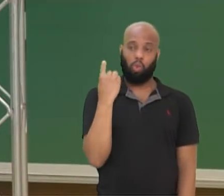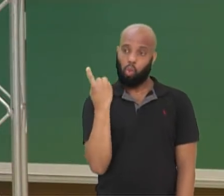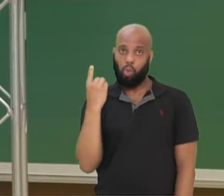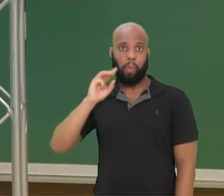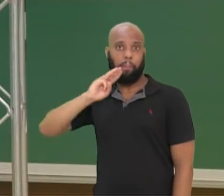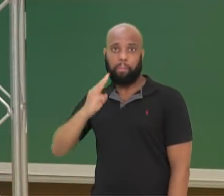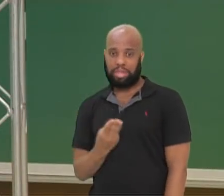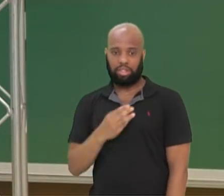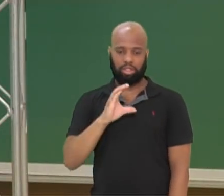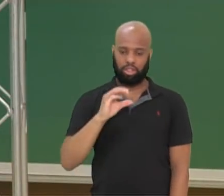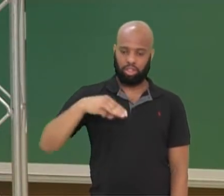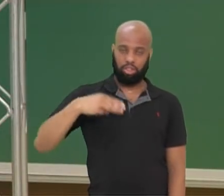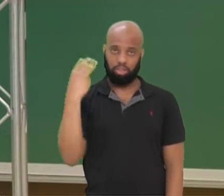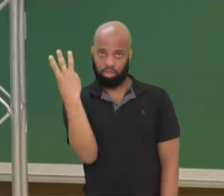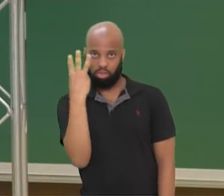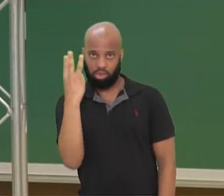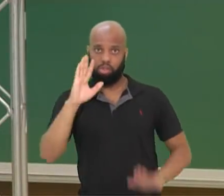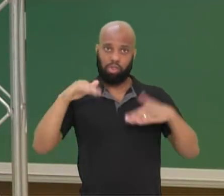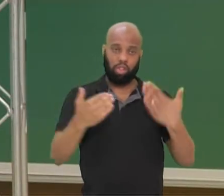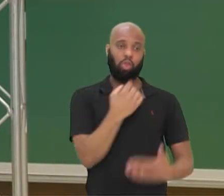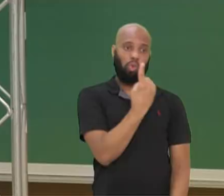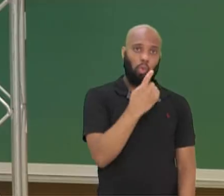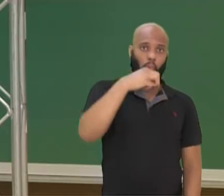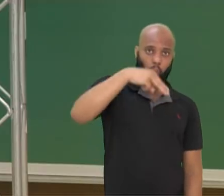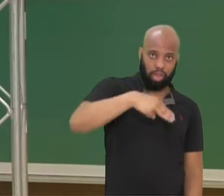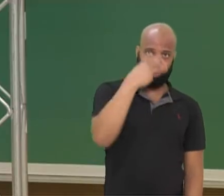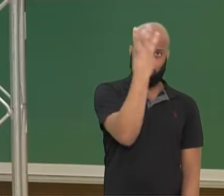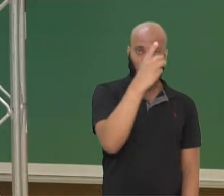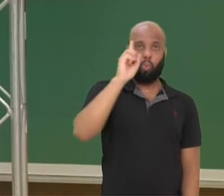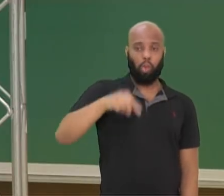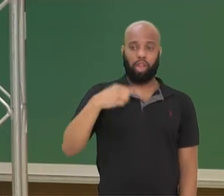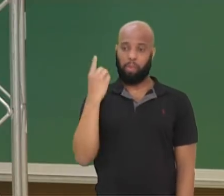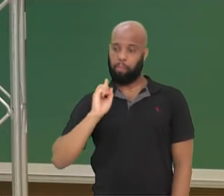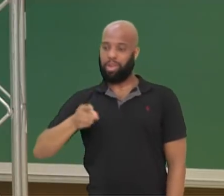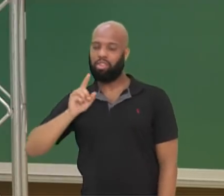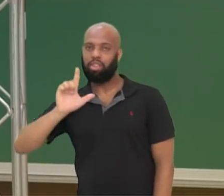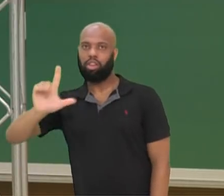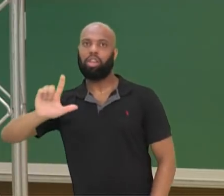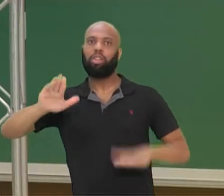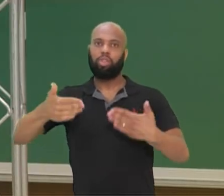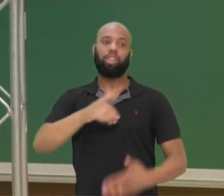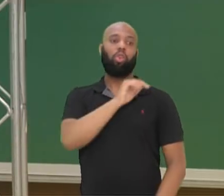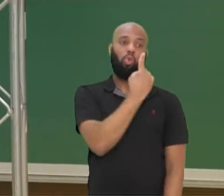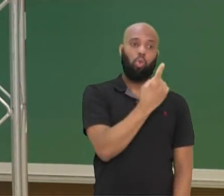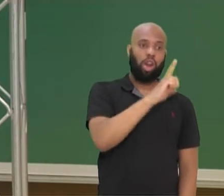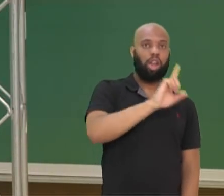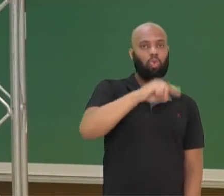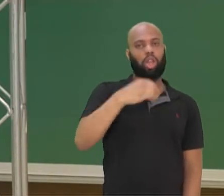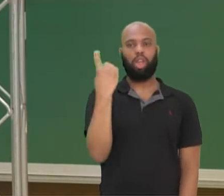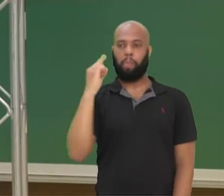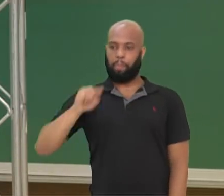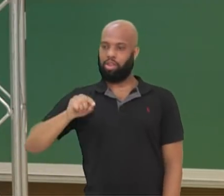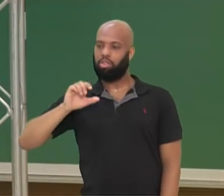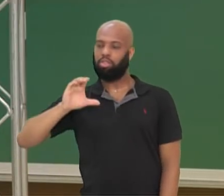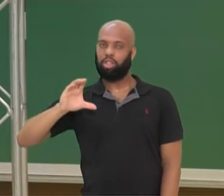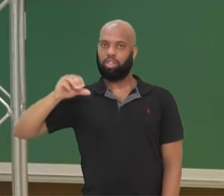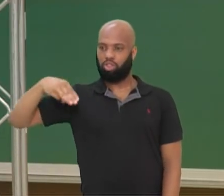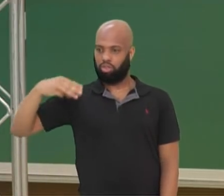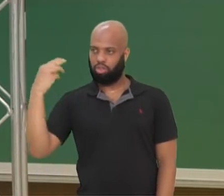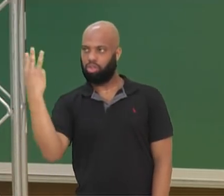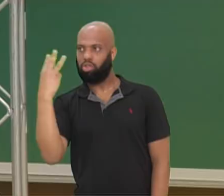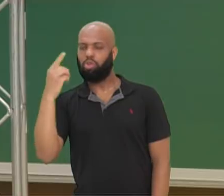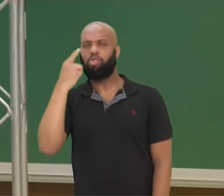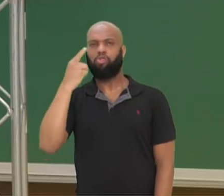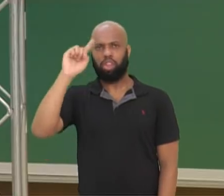cúbicos, e 1 metro cúbico é 1.000 litros, então 1 litro vai ser 1.000 centímetros cúbicos. Depois você